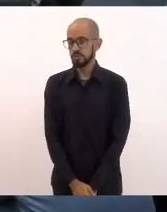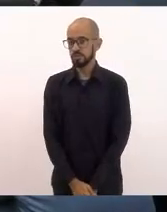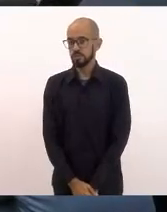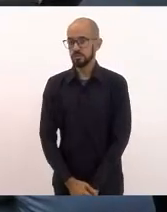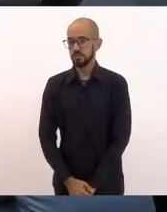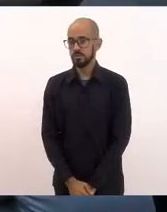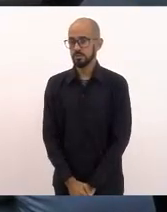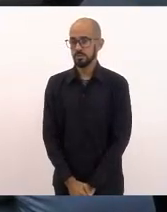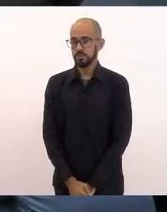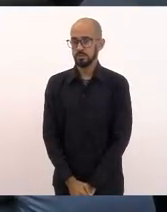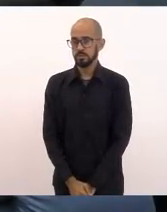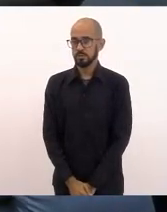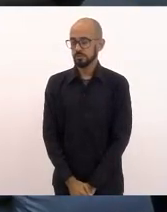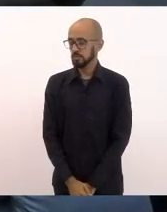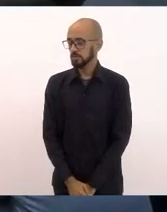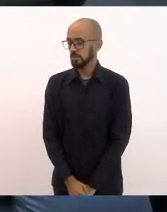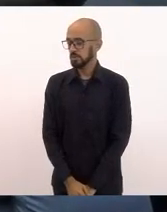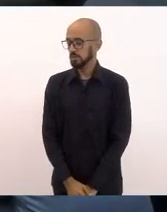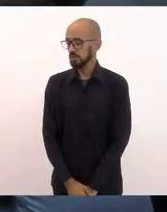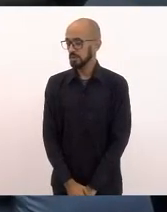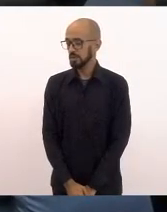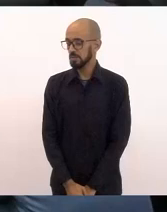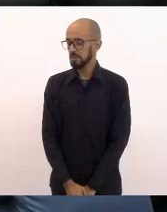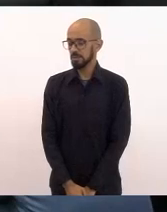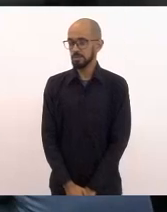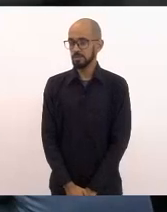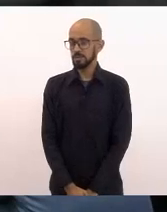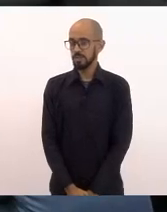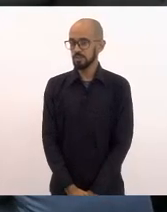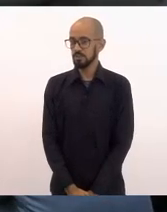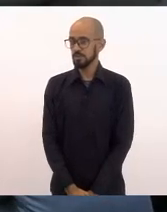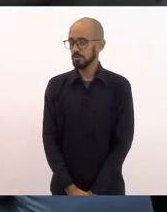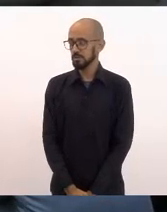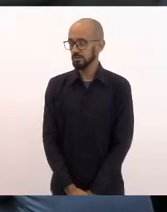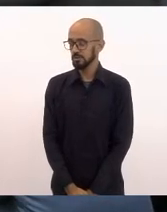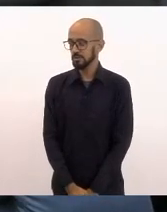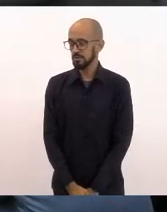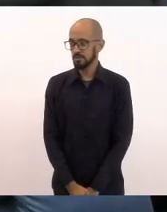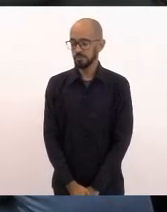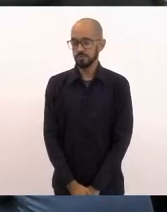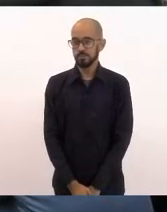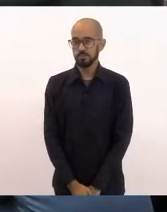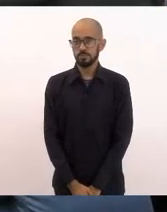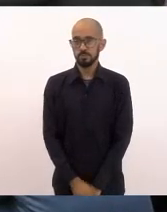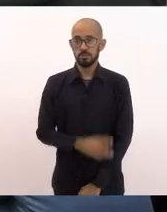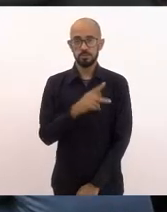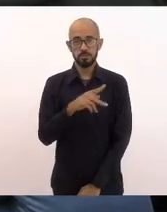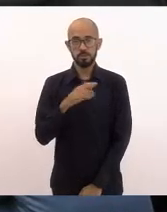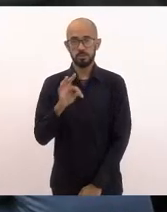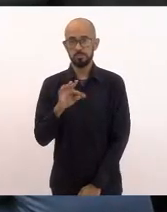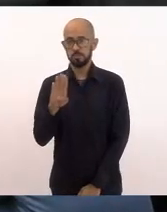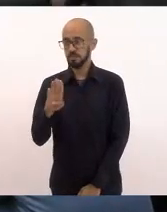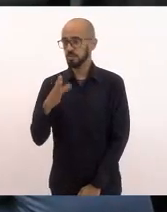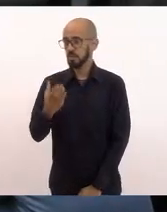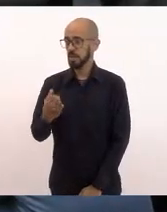Presidente, está fora aqui. Eu quero encaminhar, presidente, pelo PTB, eu quero encaminhar.